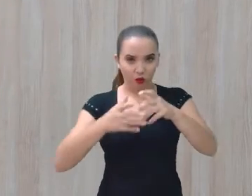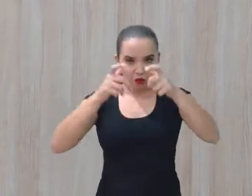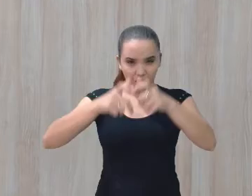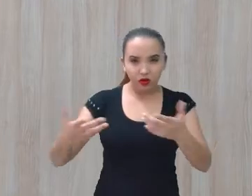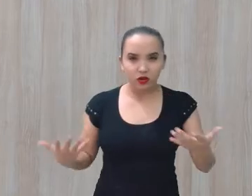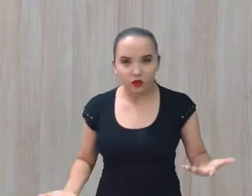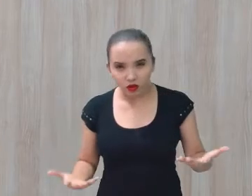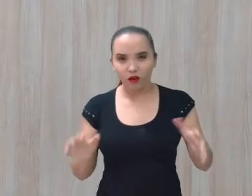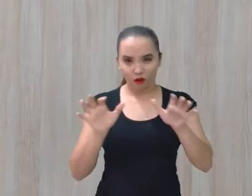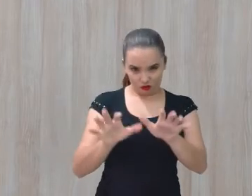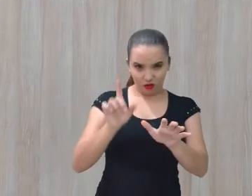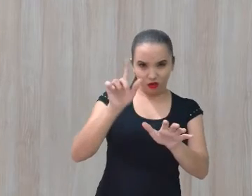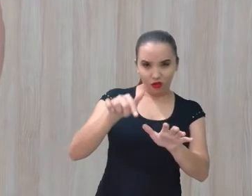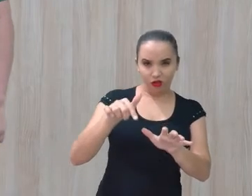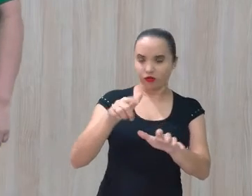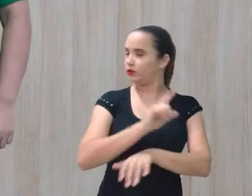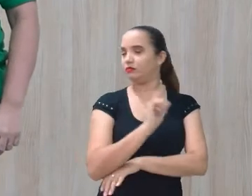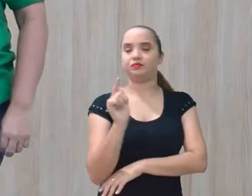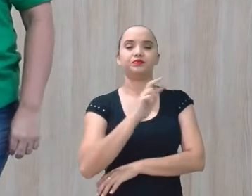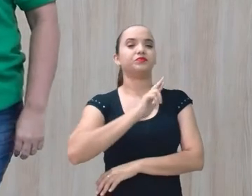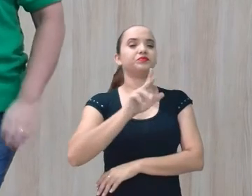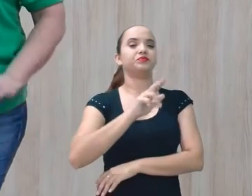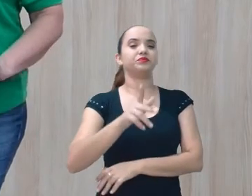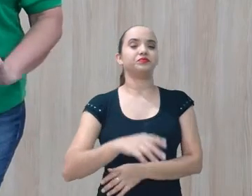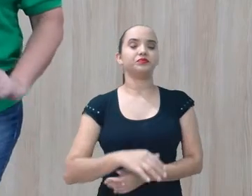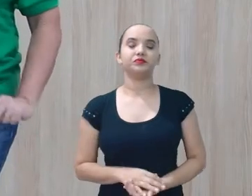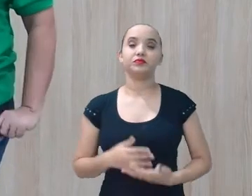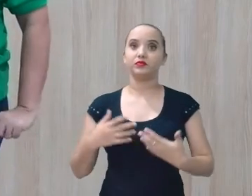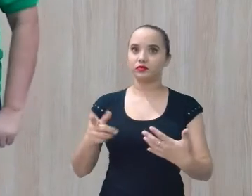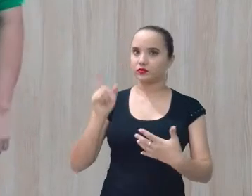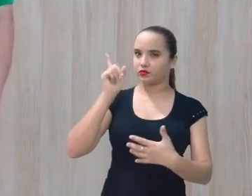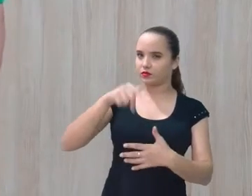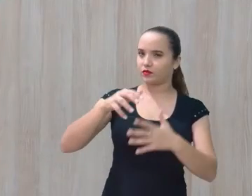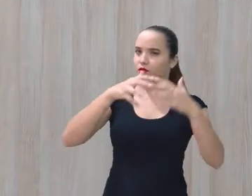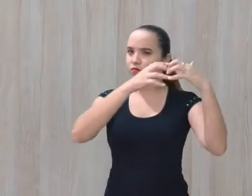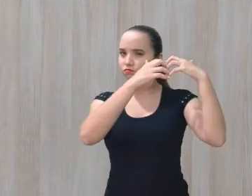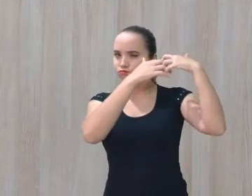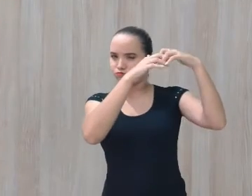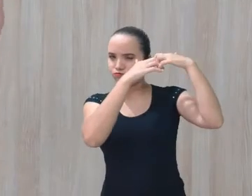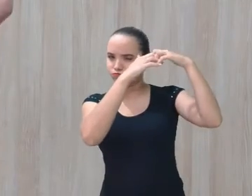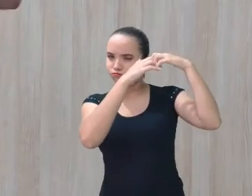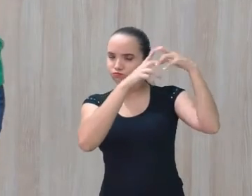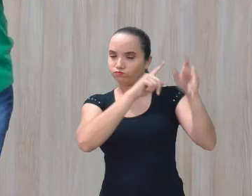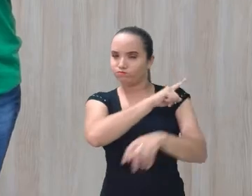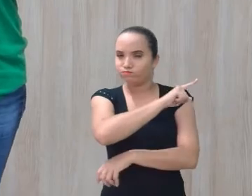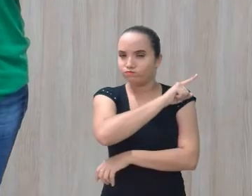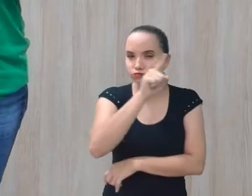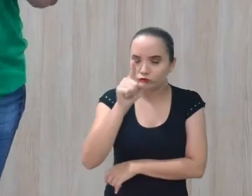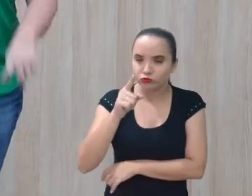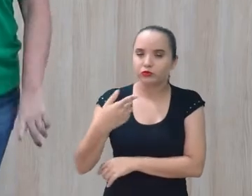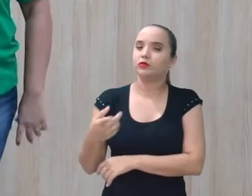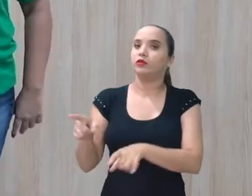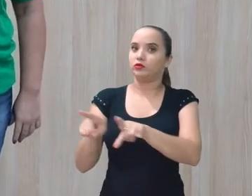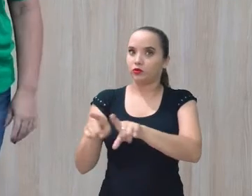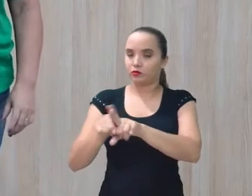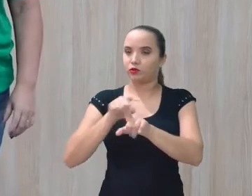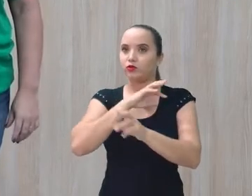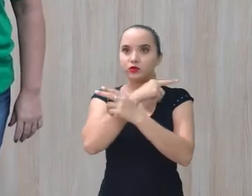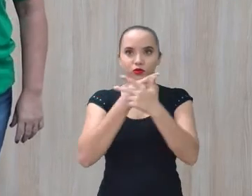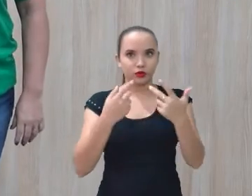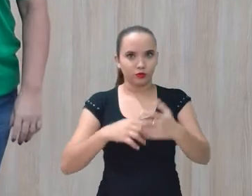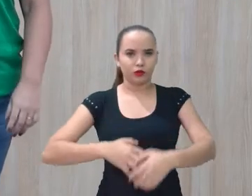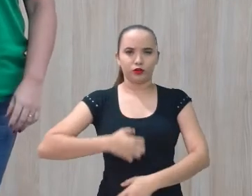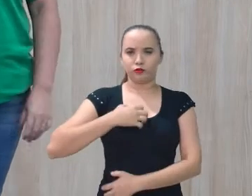assim? Não, né, minha gente? Então, fica aí a reflexão, né? Até os animais estão revoltados.